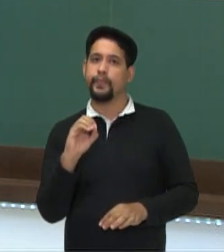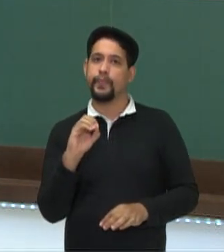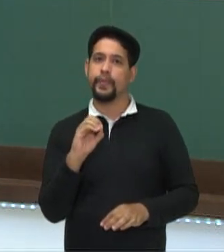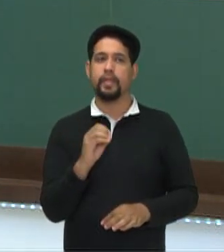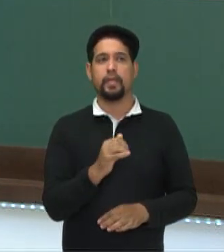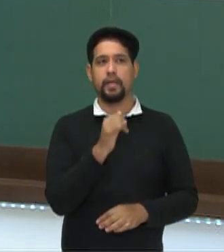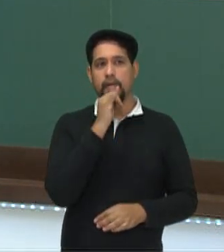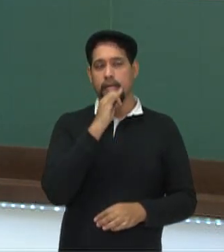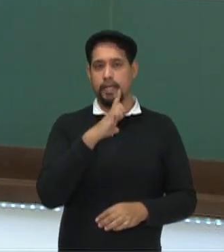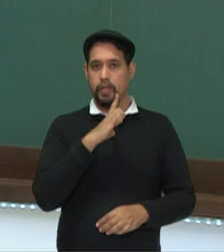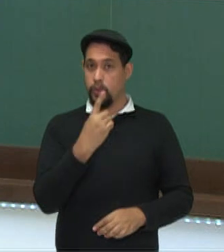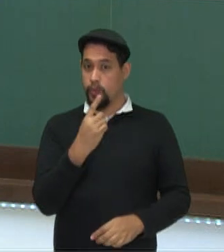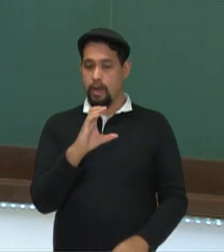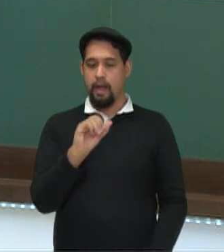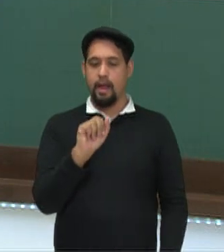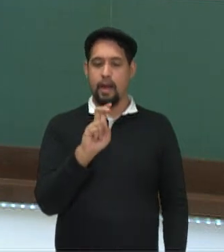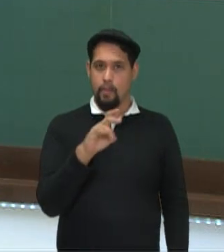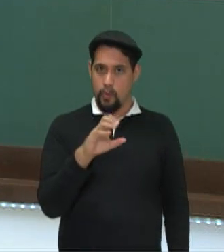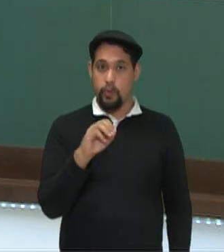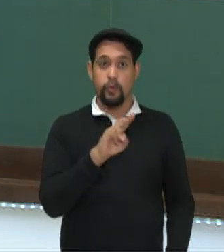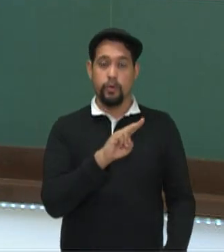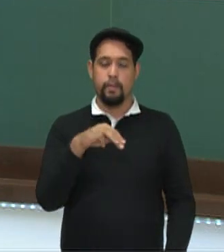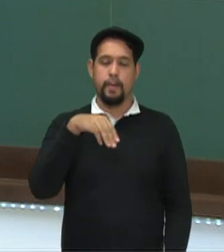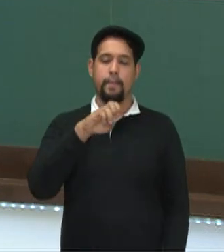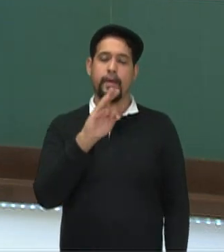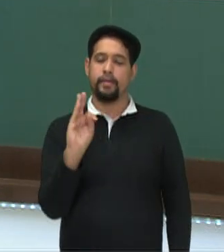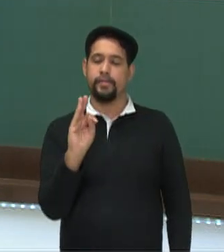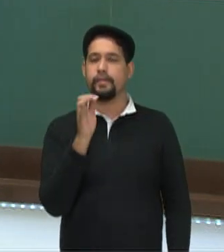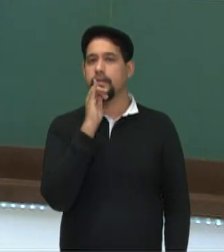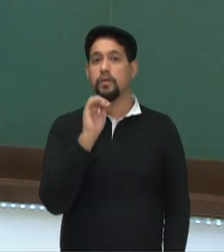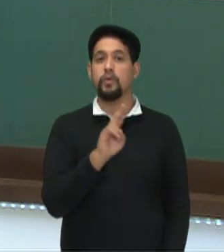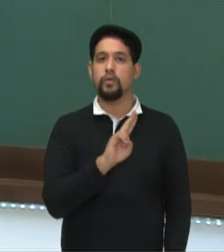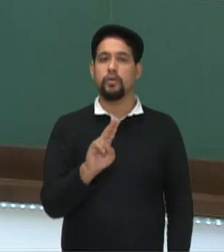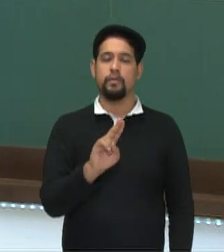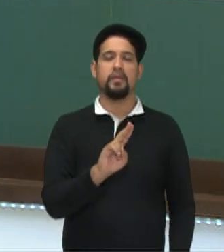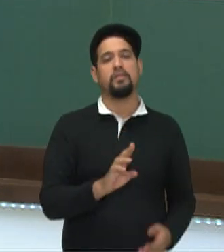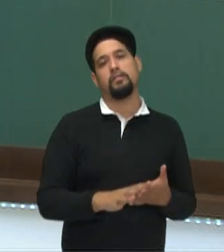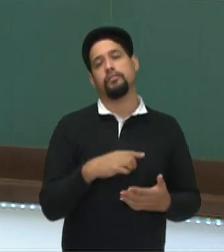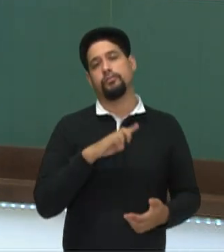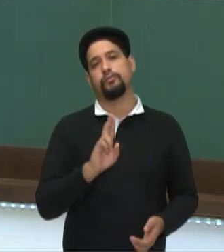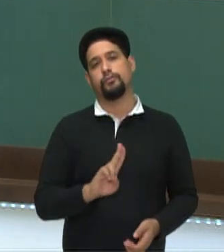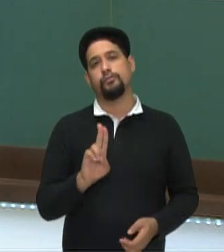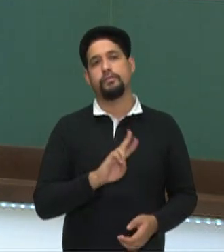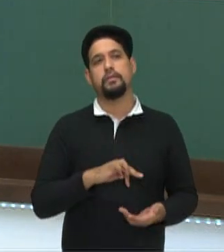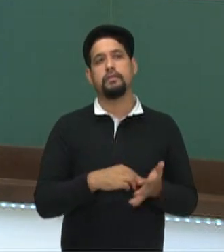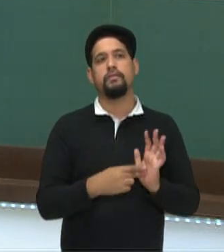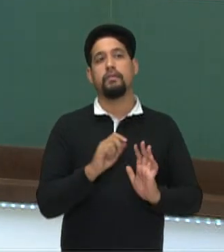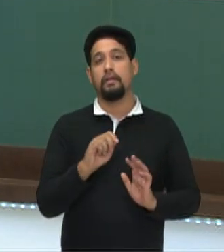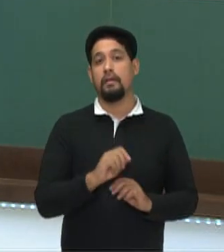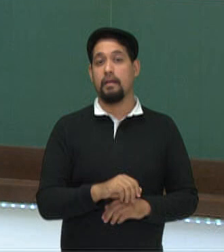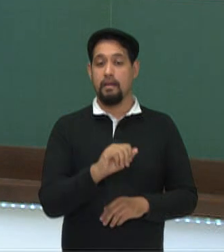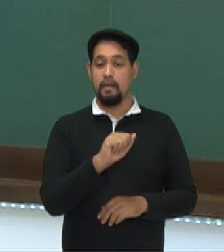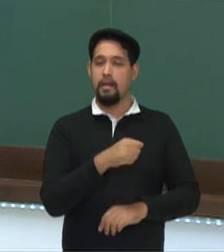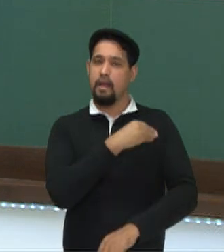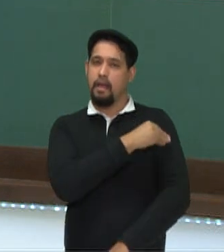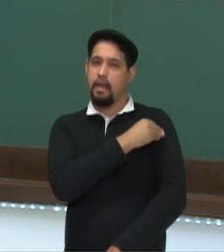um carbono, então é met. Então o nome usual deste carbono vai ser